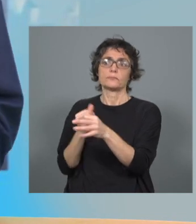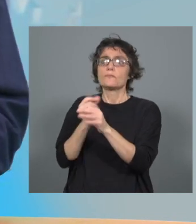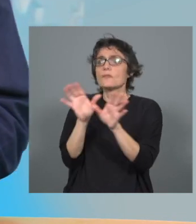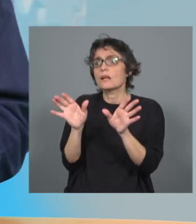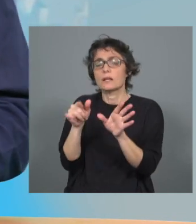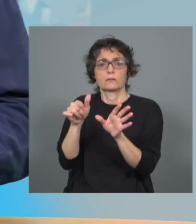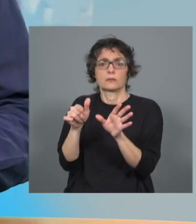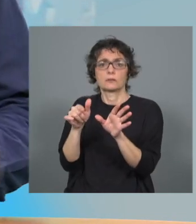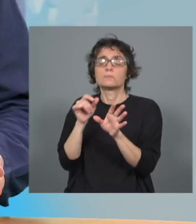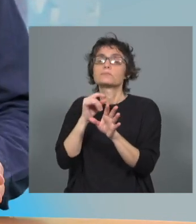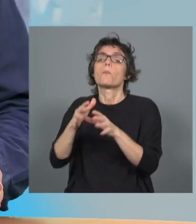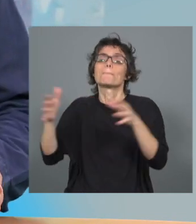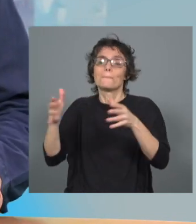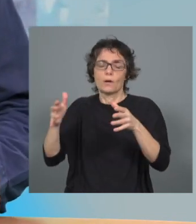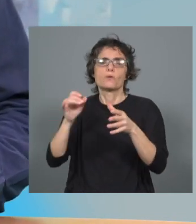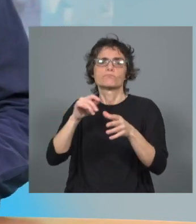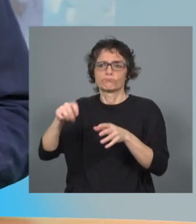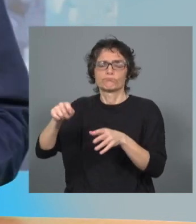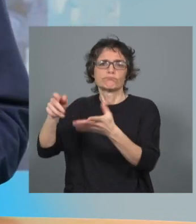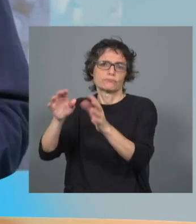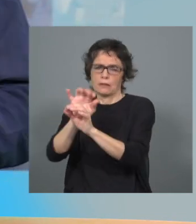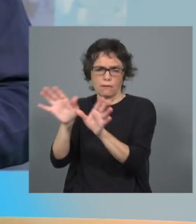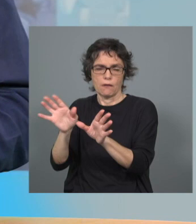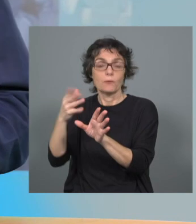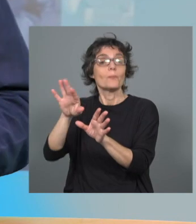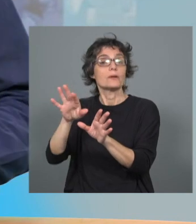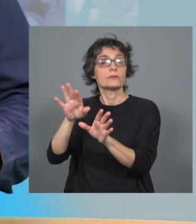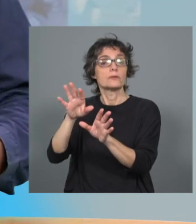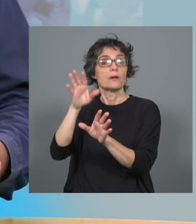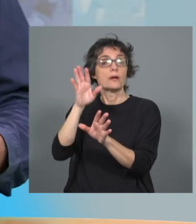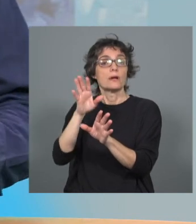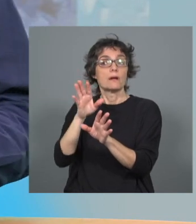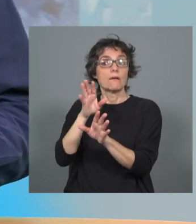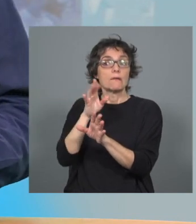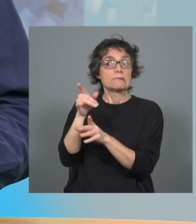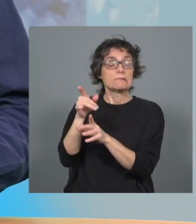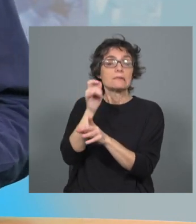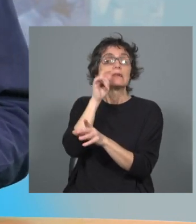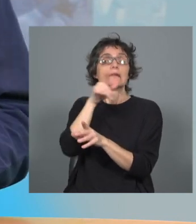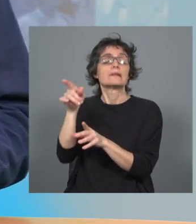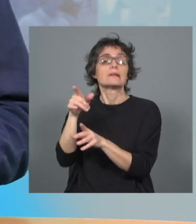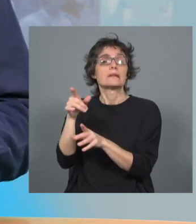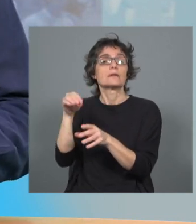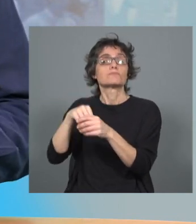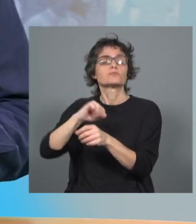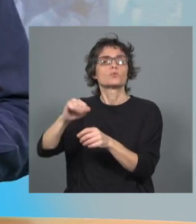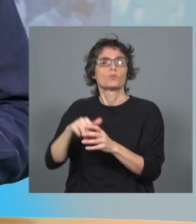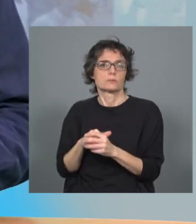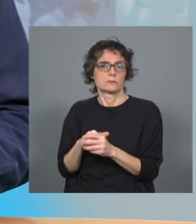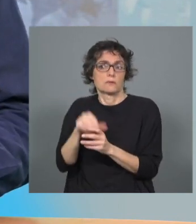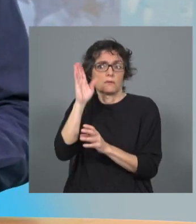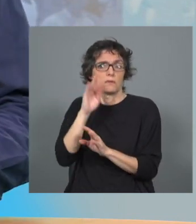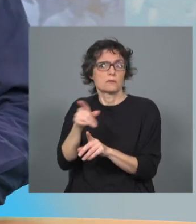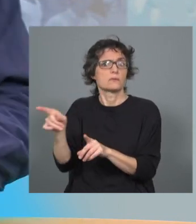seja esse o entendimento da maioria dos juízes do Tribunal Constitucional. Mas também não sabemos se alguns dos que votaram contra, porque alguns votaram contra a dizer que o Tribunal